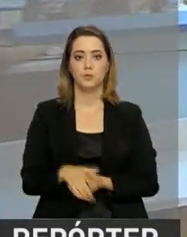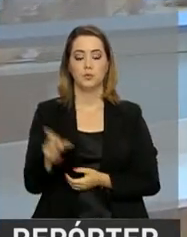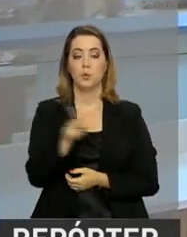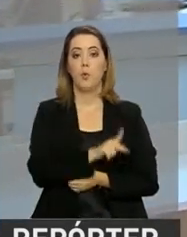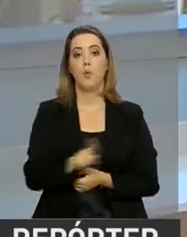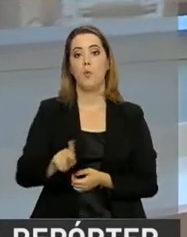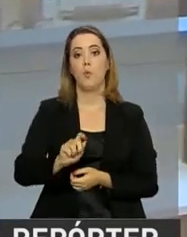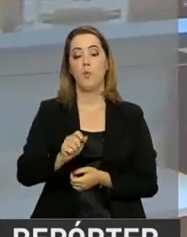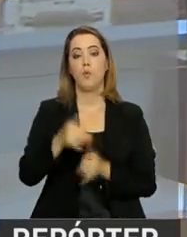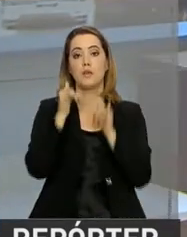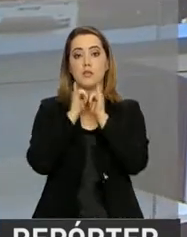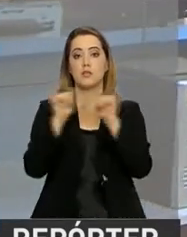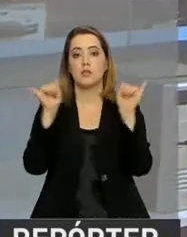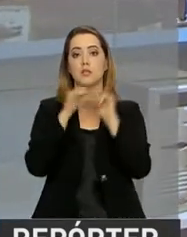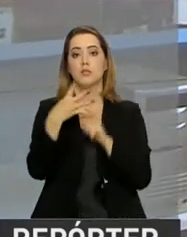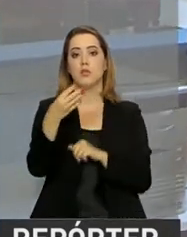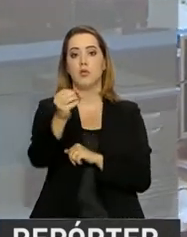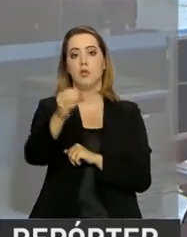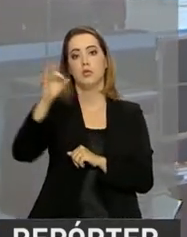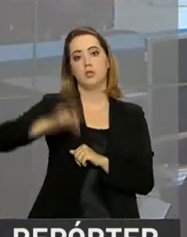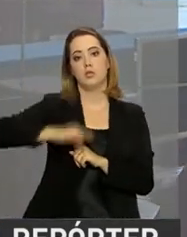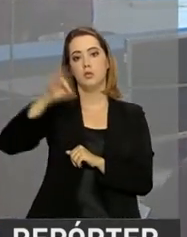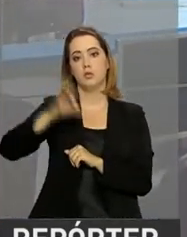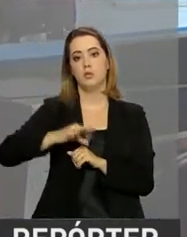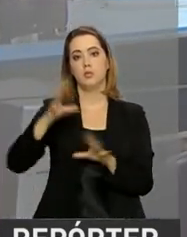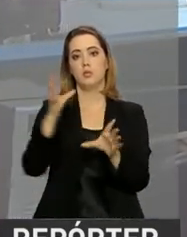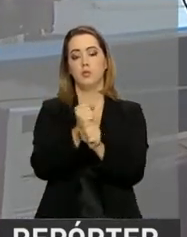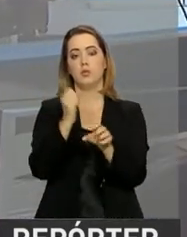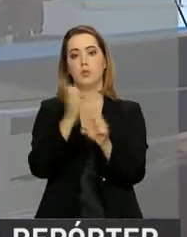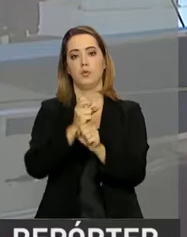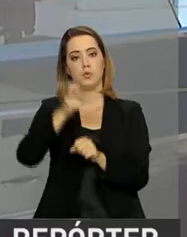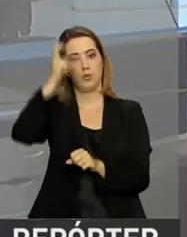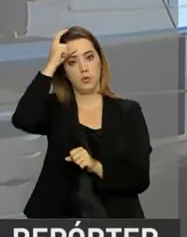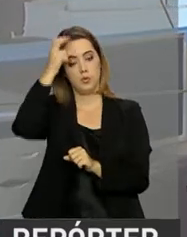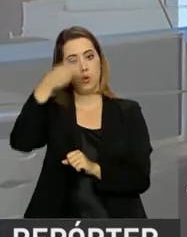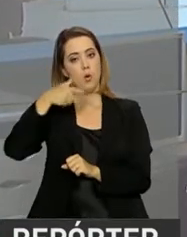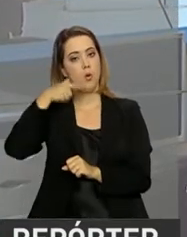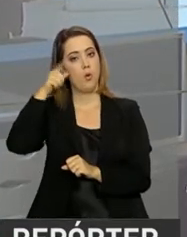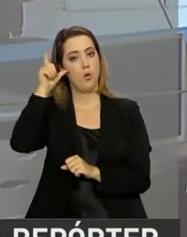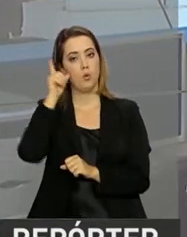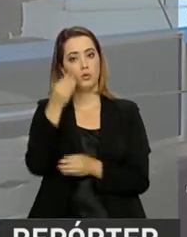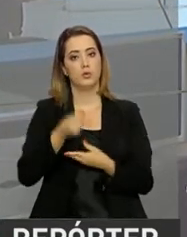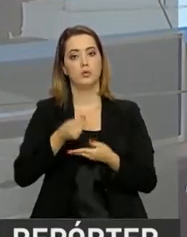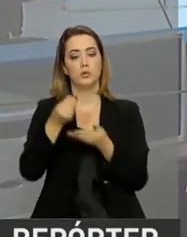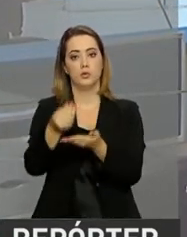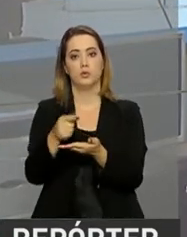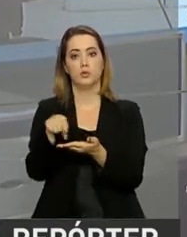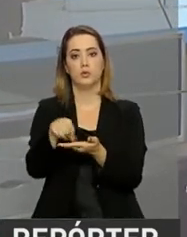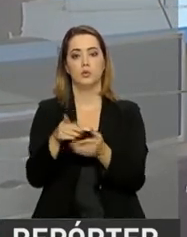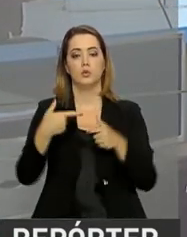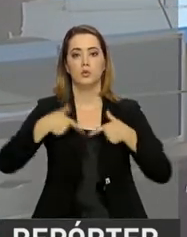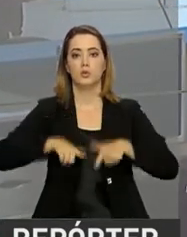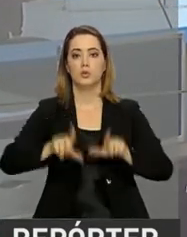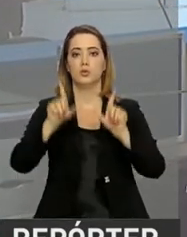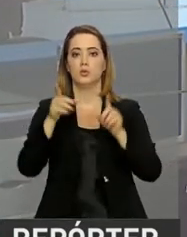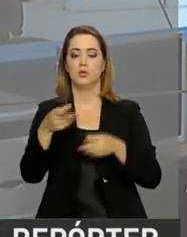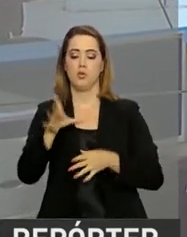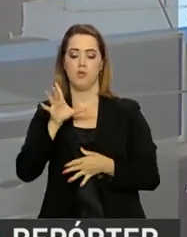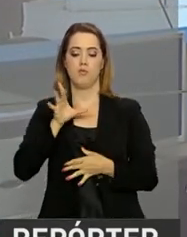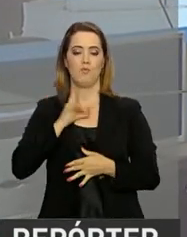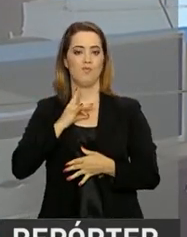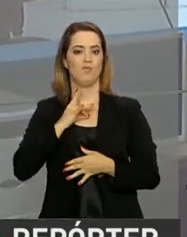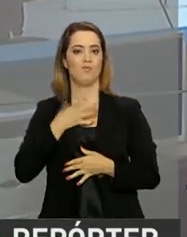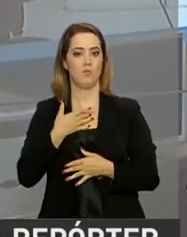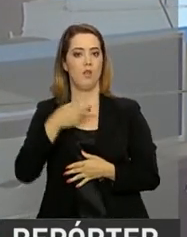presidente anunciou aumento de 40% no orçamento da cultura. Foi ontem, durante a entrega da Ordem do Mérito Cultural a artistas